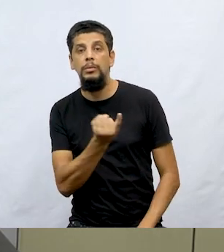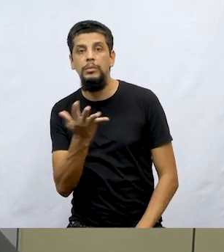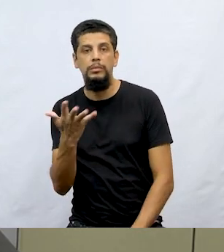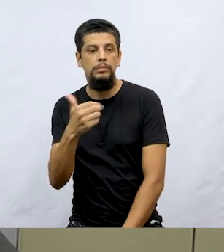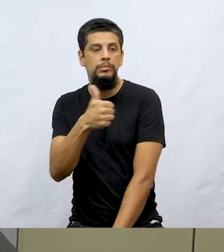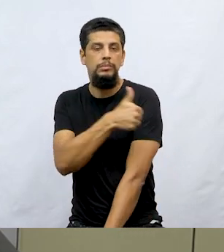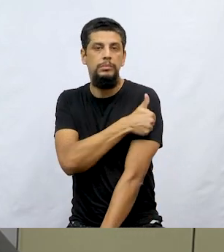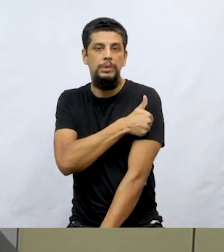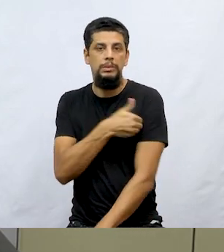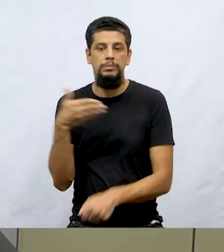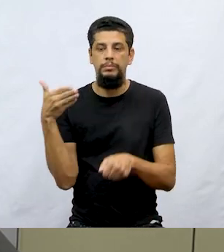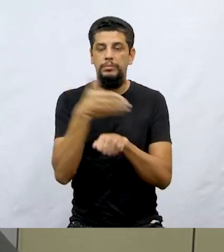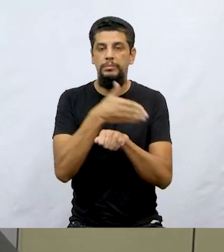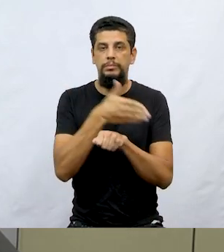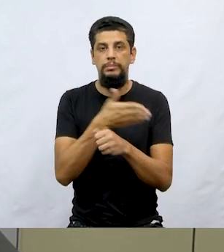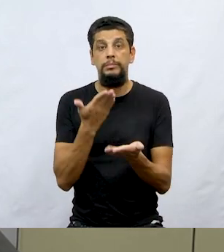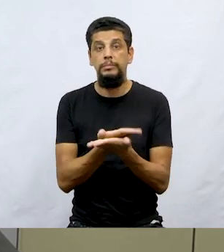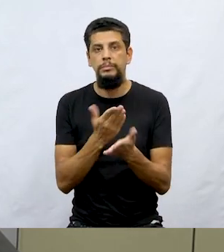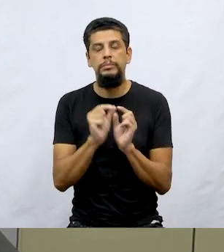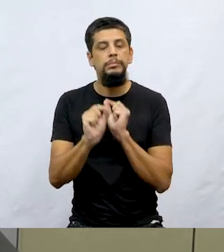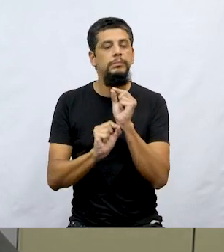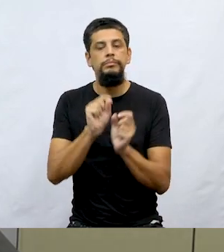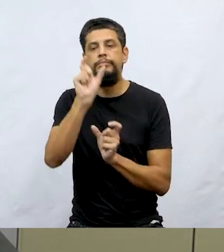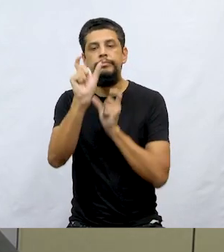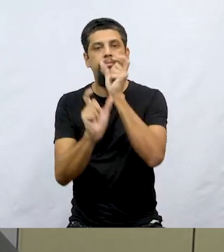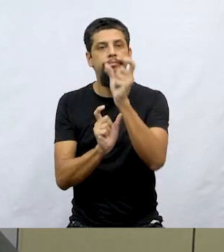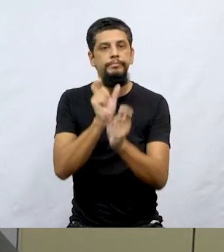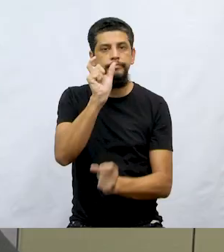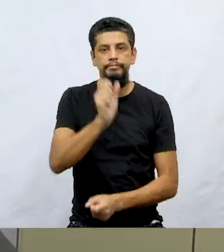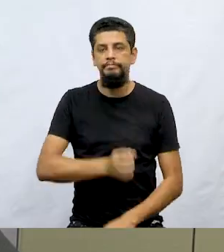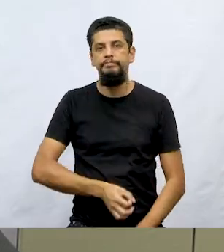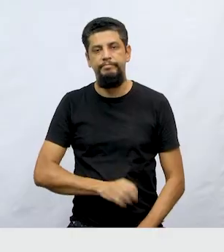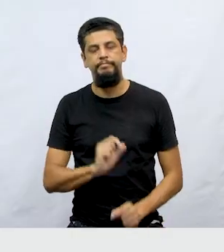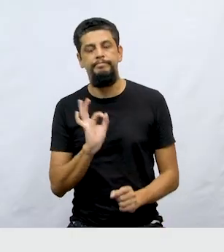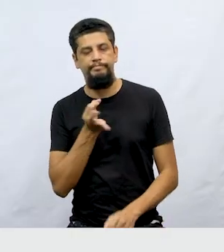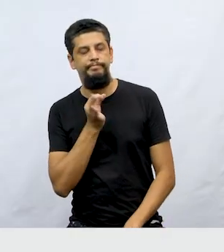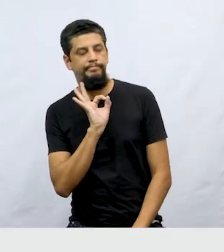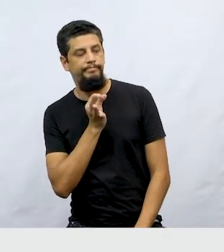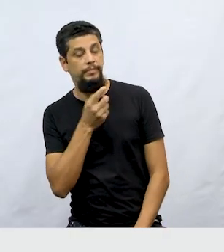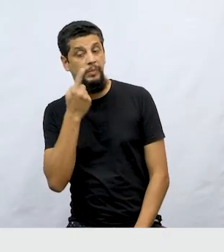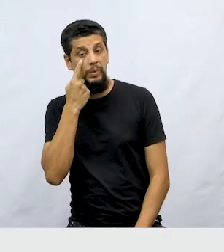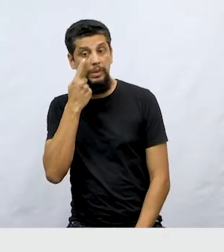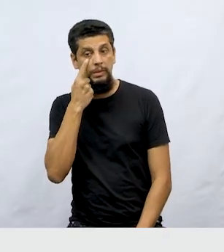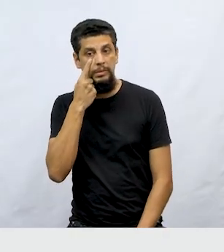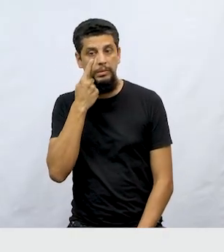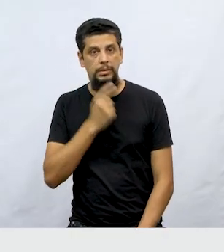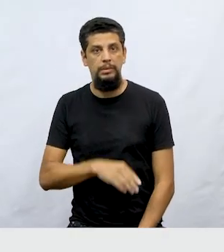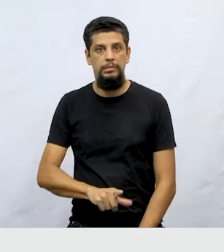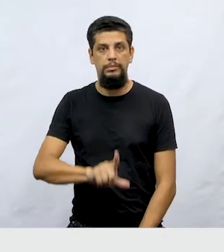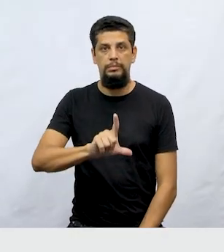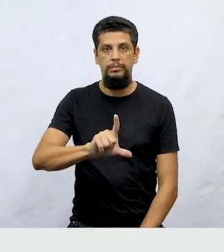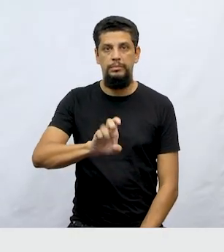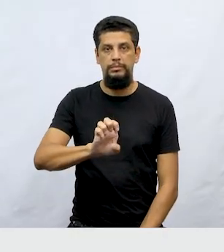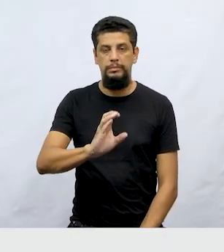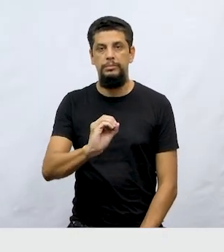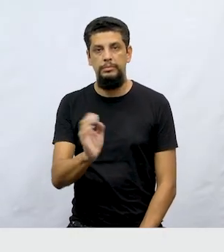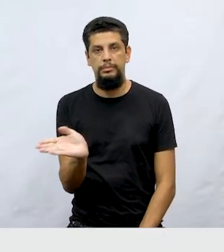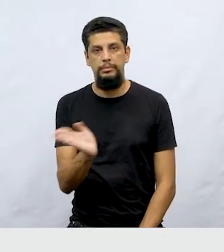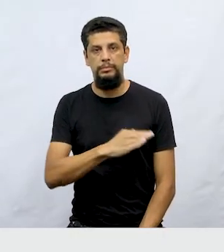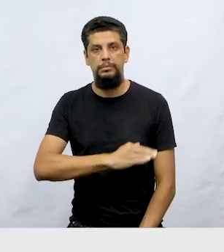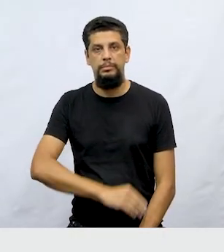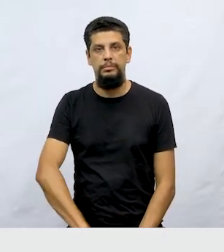alguns convidados, alguns participantes da nossa aula de hoje. Quem são eles, Jaque? Perfeito, isso mesmo, olhem só. Veio